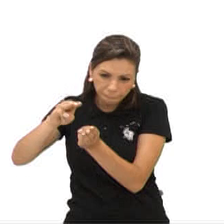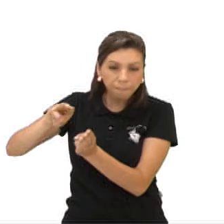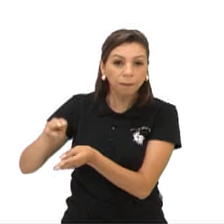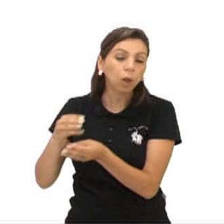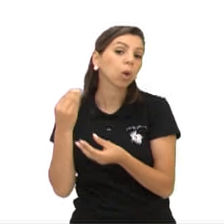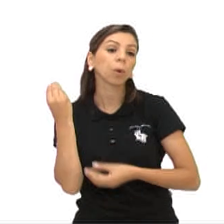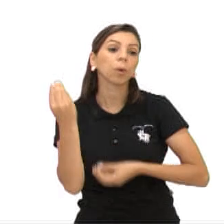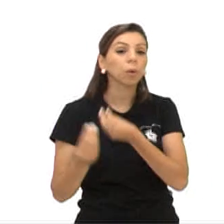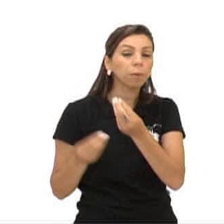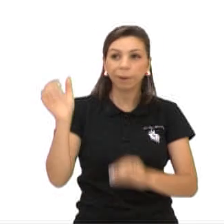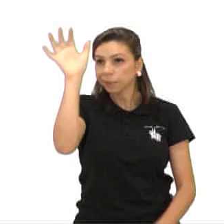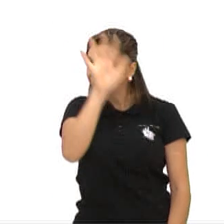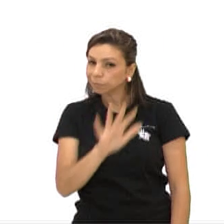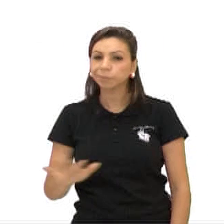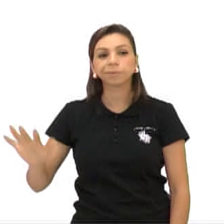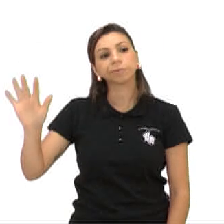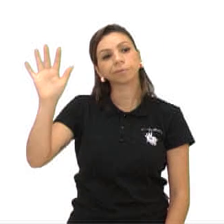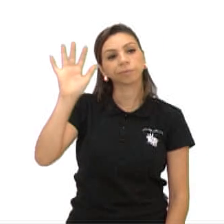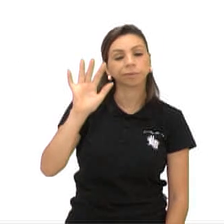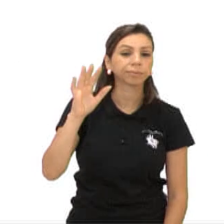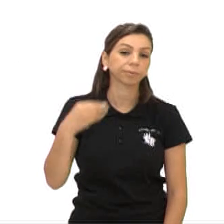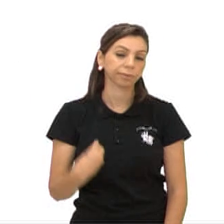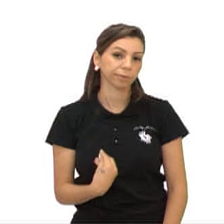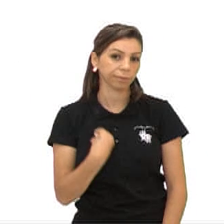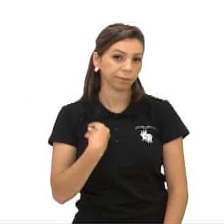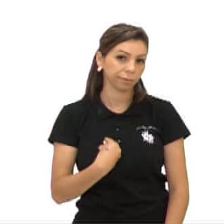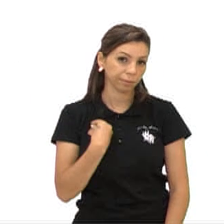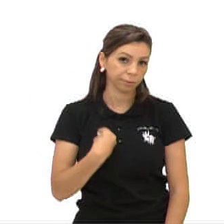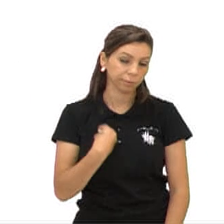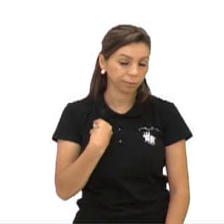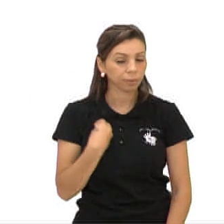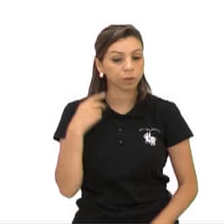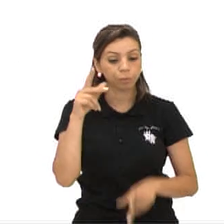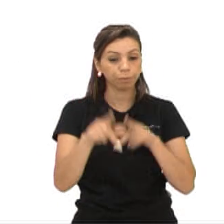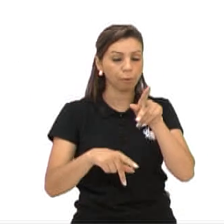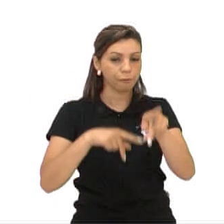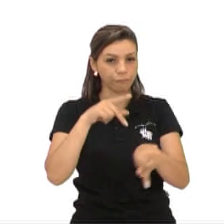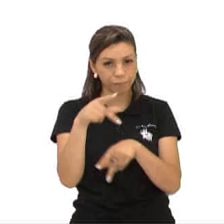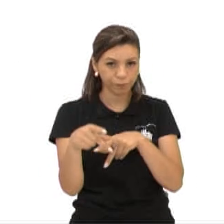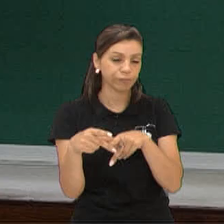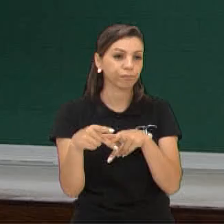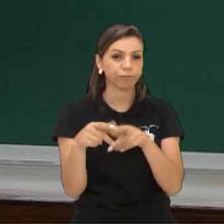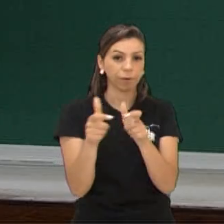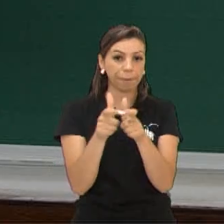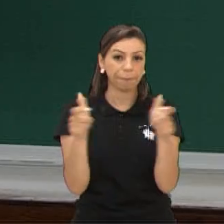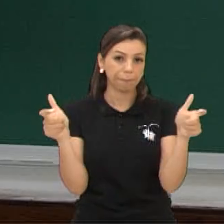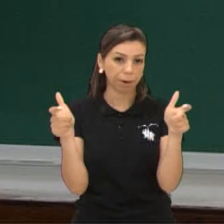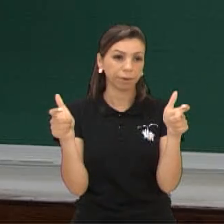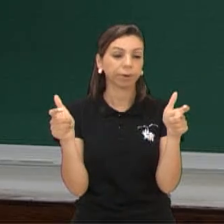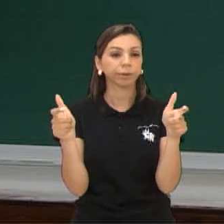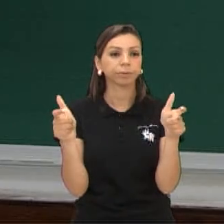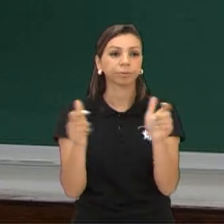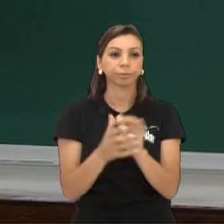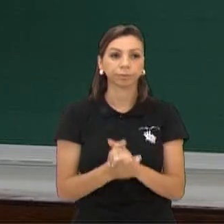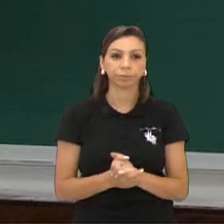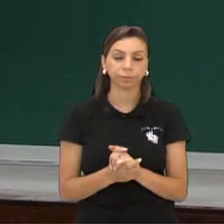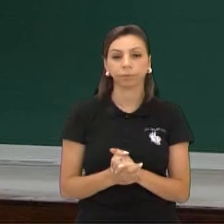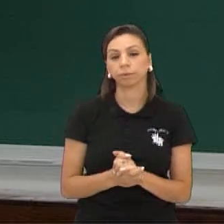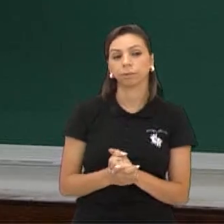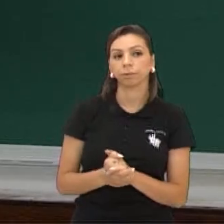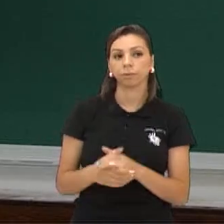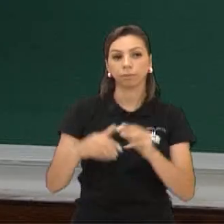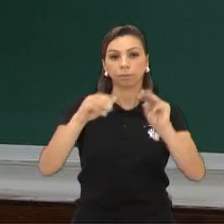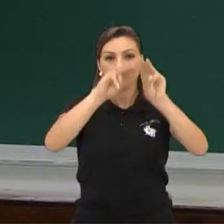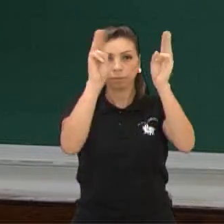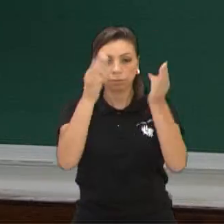como são as áreas, melhor dizendo, onde existe a maior concentração populacional. E coloquei na sequência este